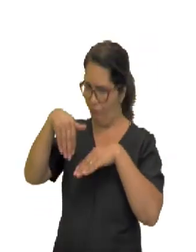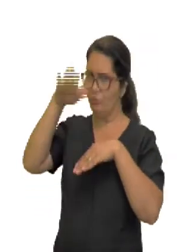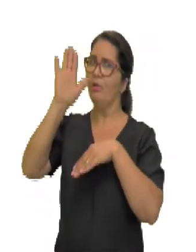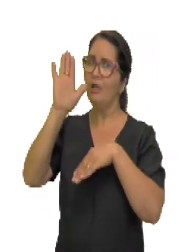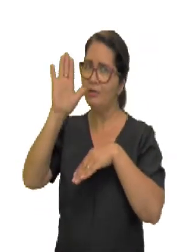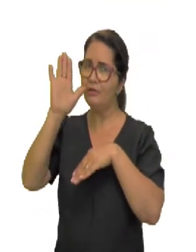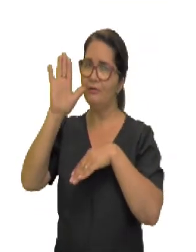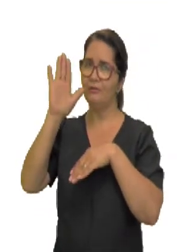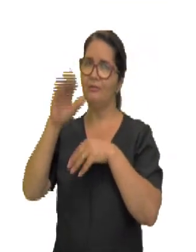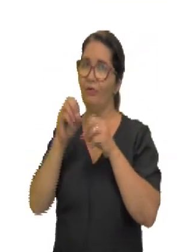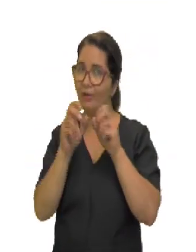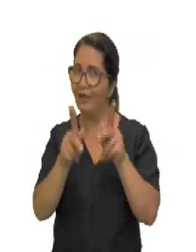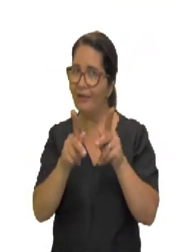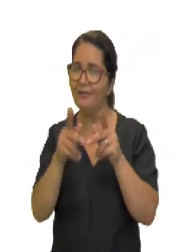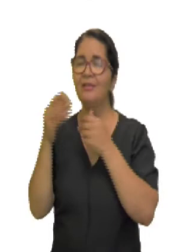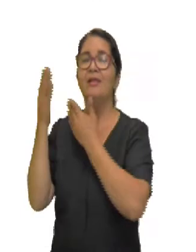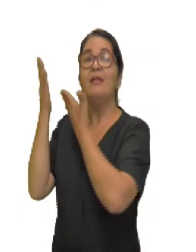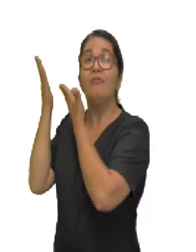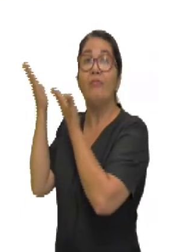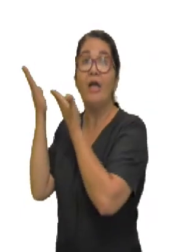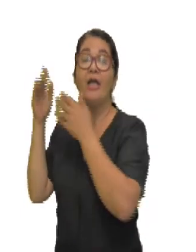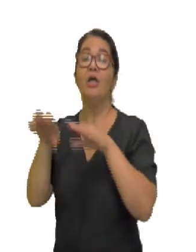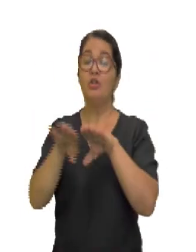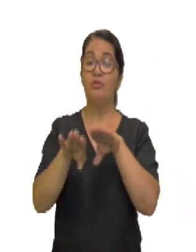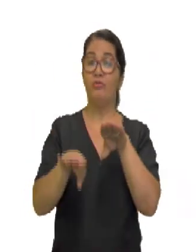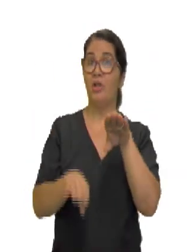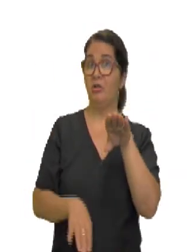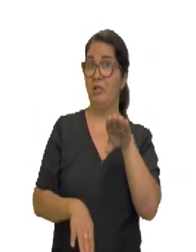de superioridade. Tem o inferioridade, que eu